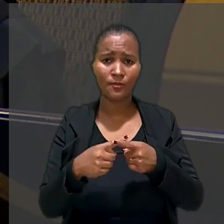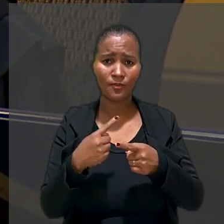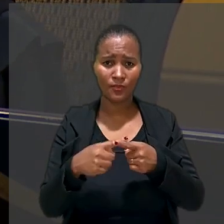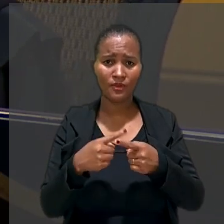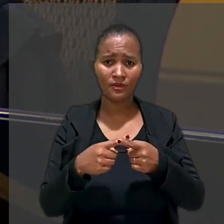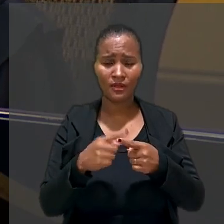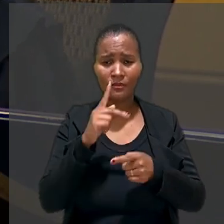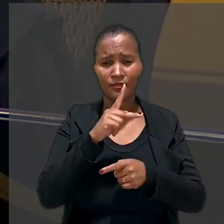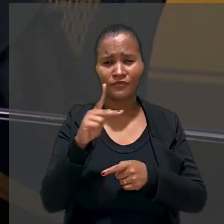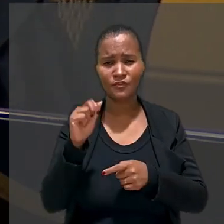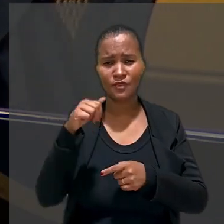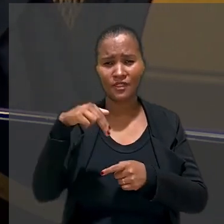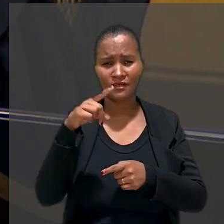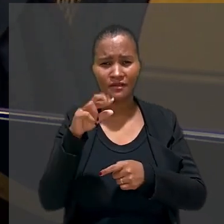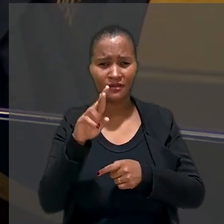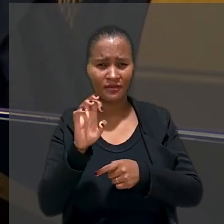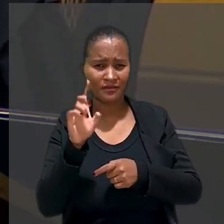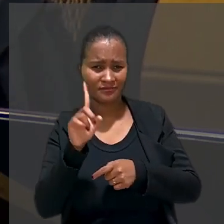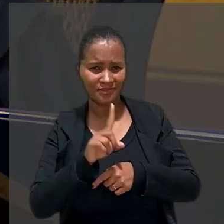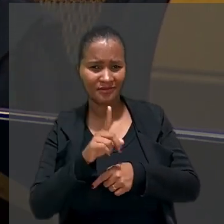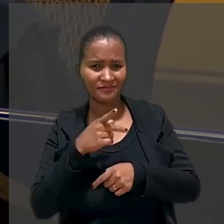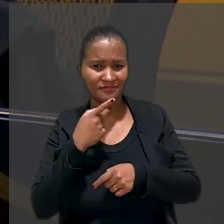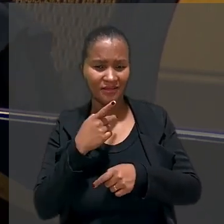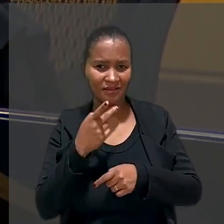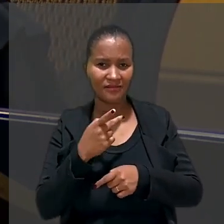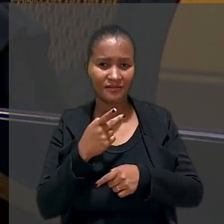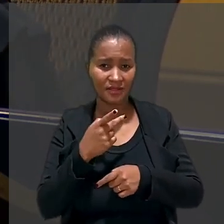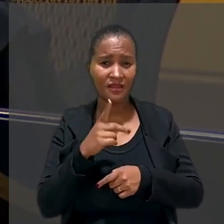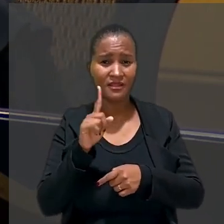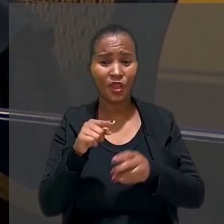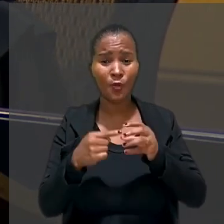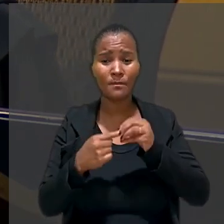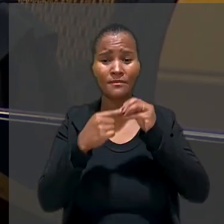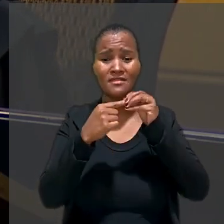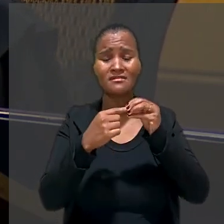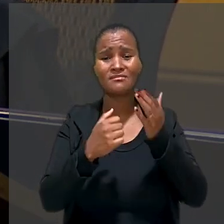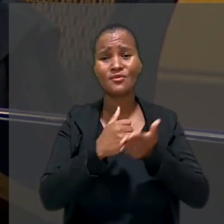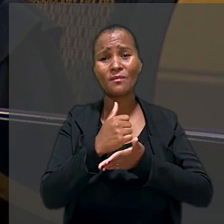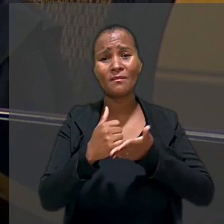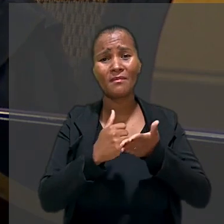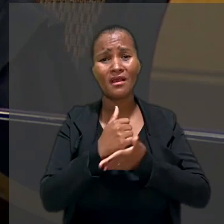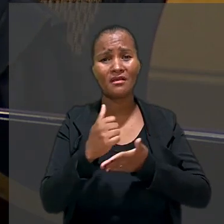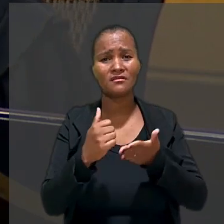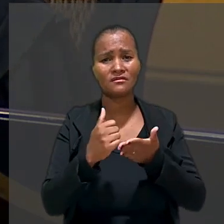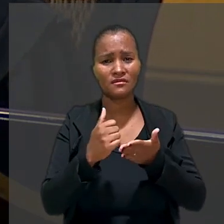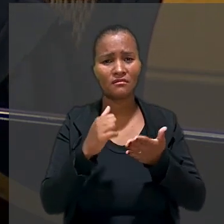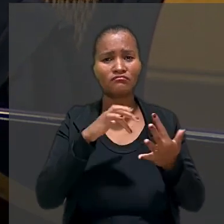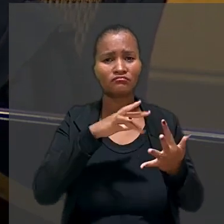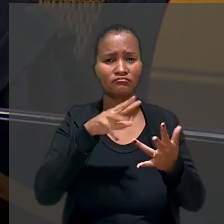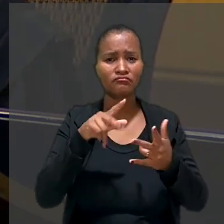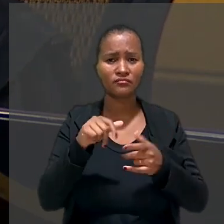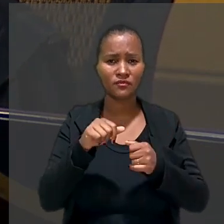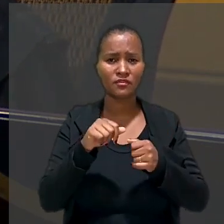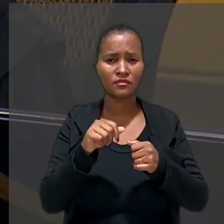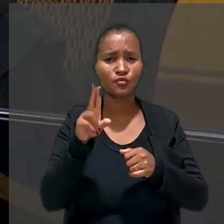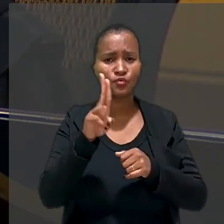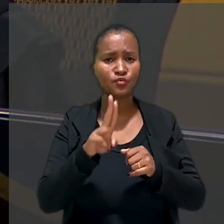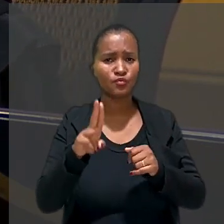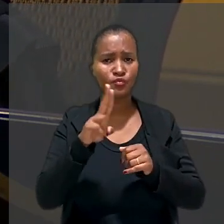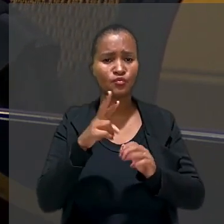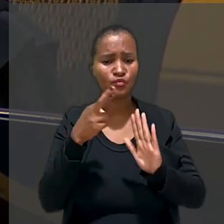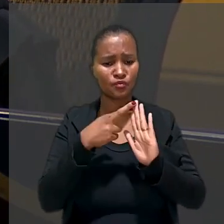refiro ao professor André de Carvalho Ramos, que esse é um princípio básico de direito internacional